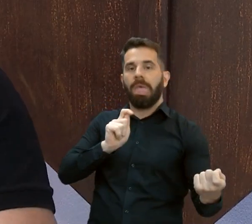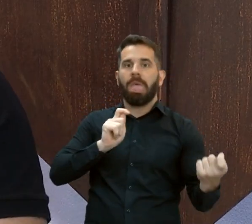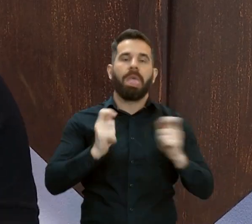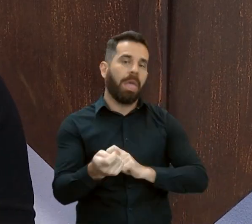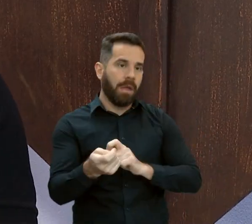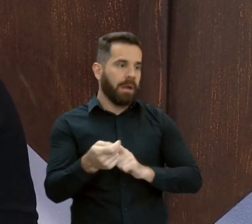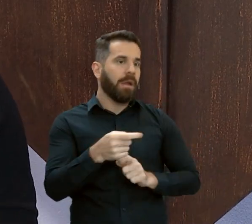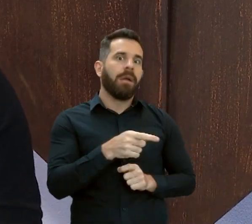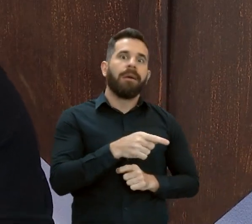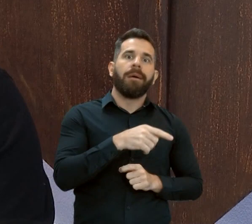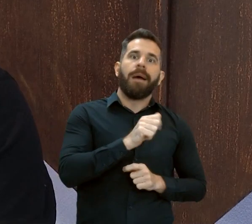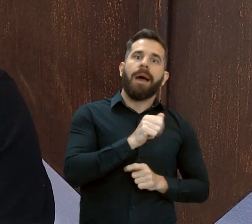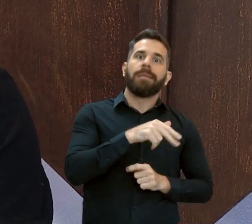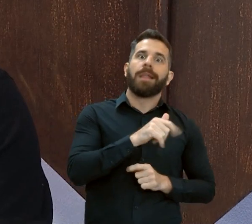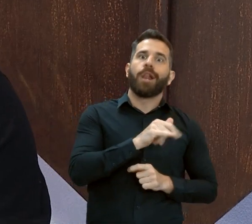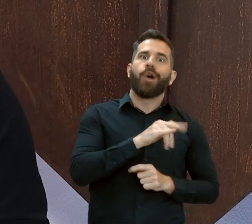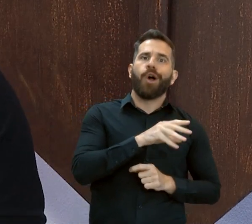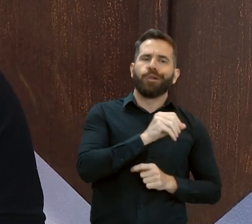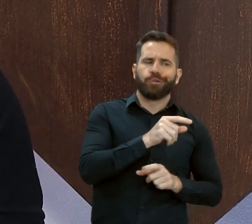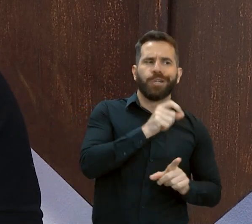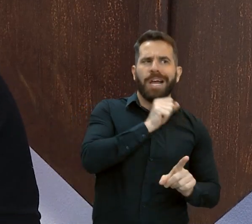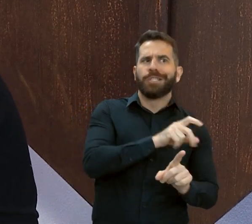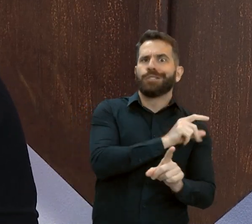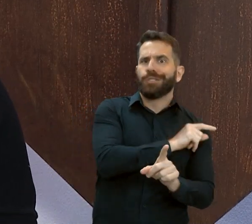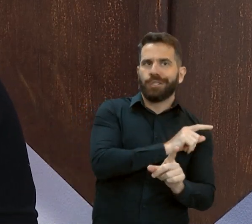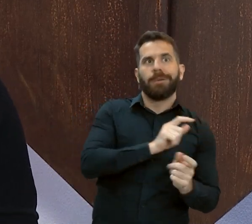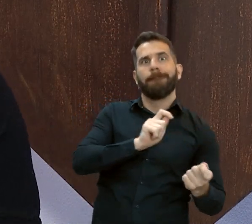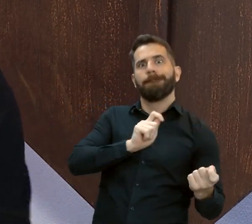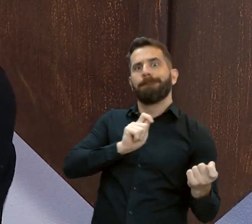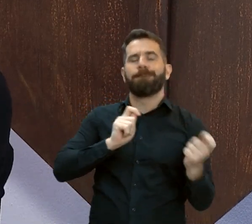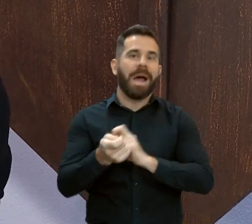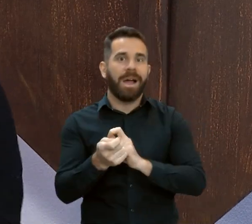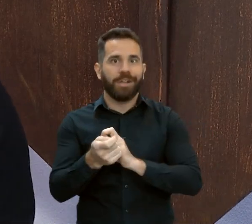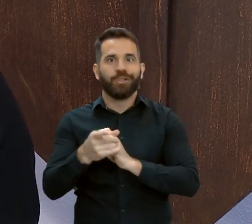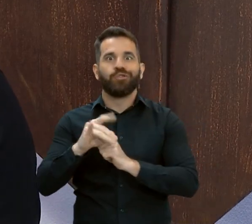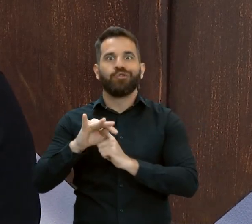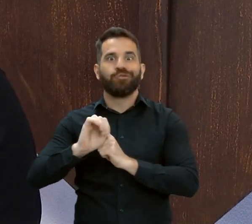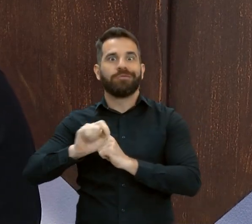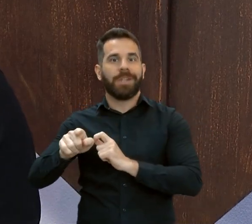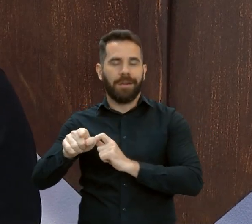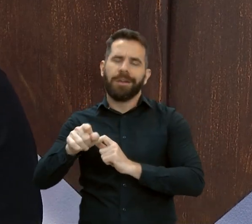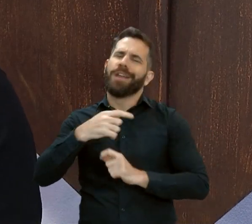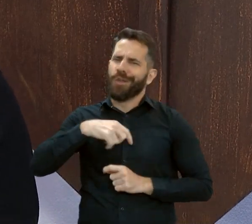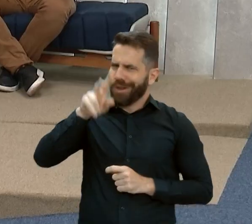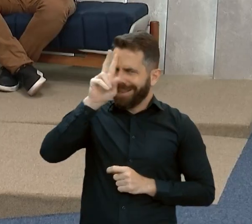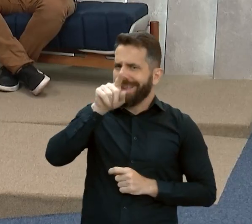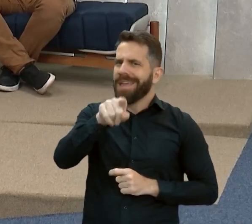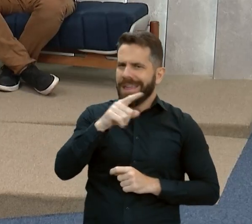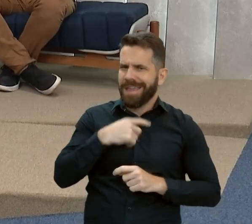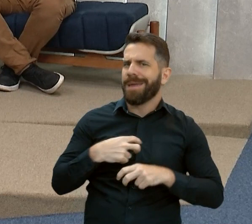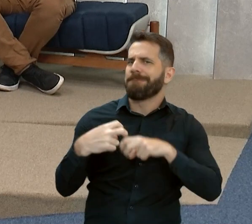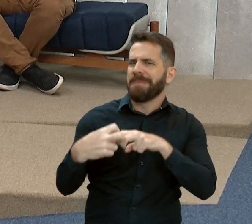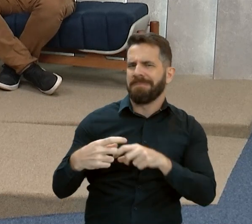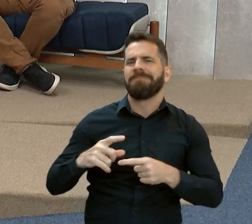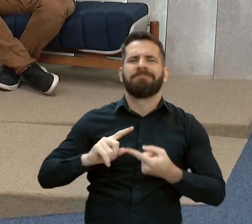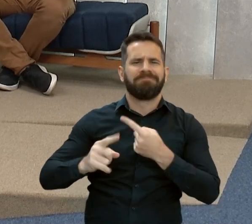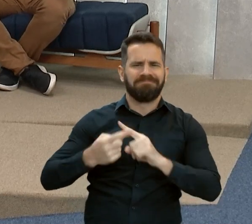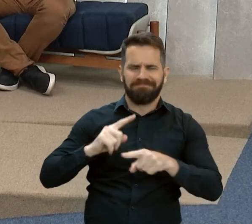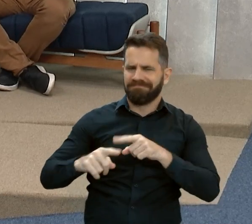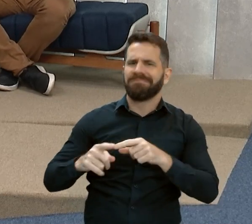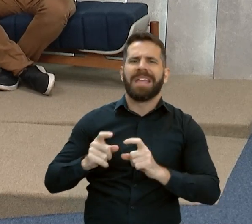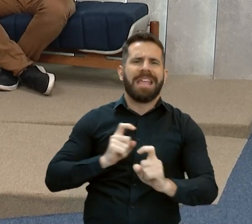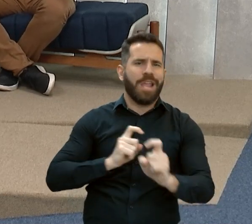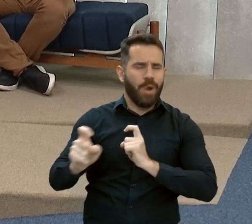digital, estávamos então preparados, né? E eu lembro dessa estratégia muito bem definida numa dessas reuniões lá, né, professor Ibermar, costurando